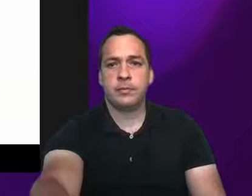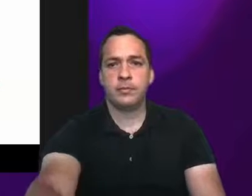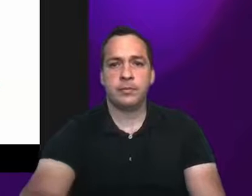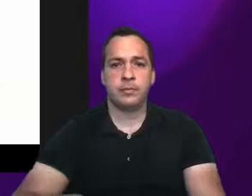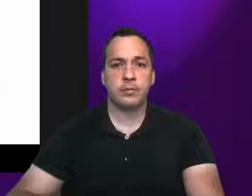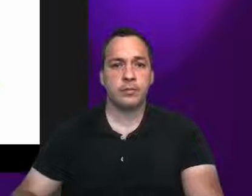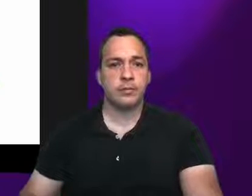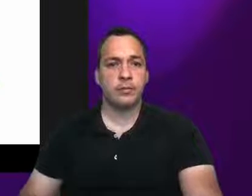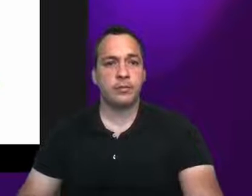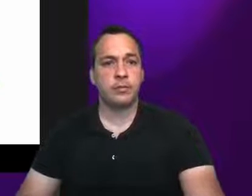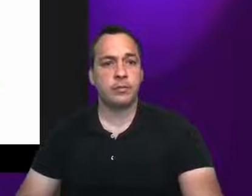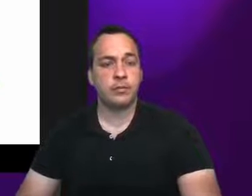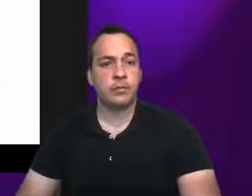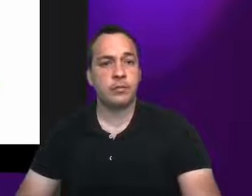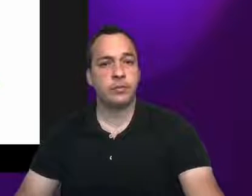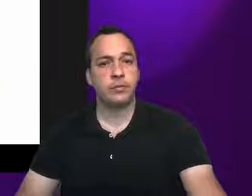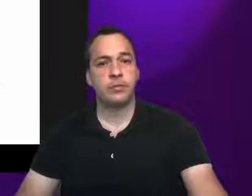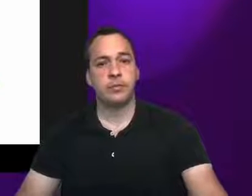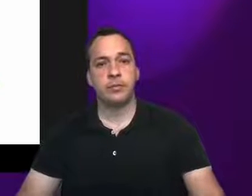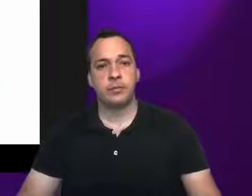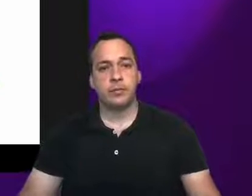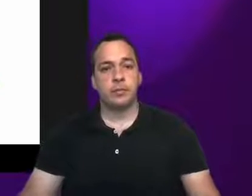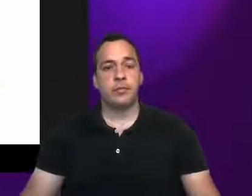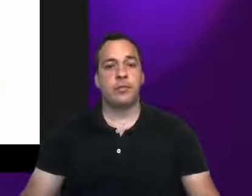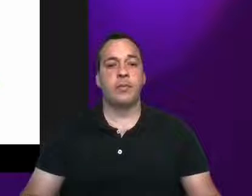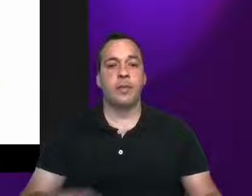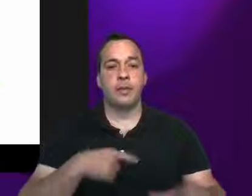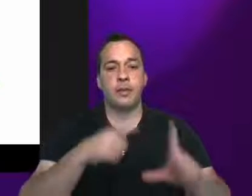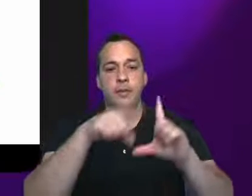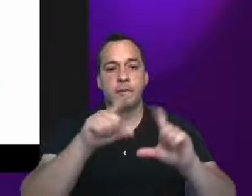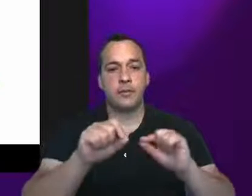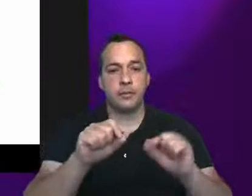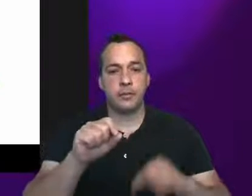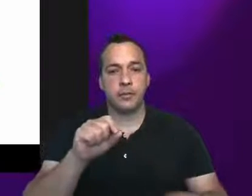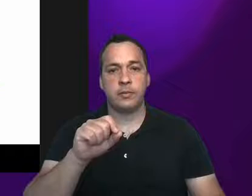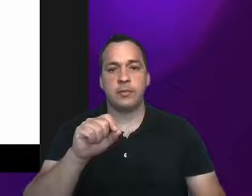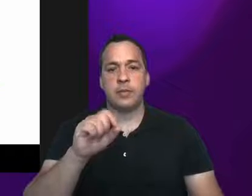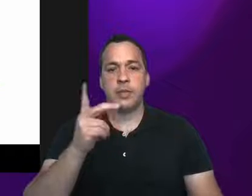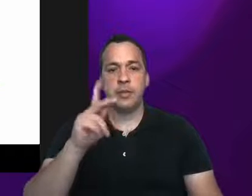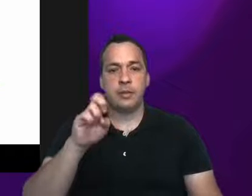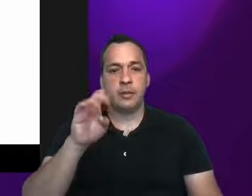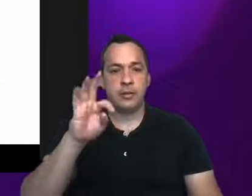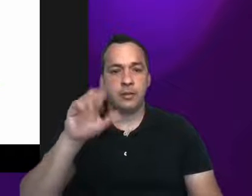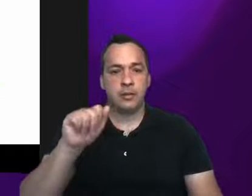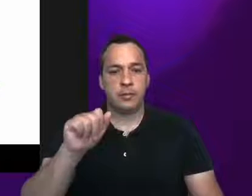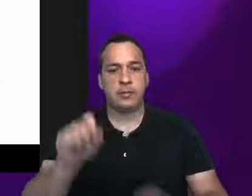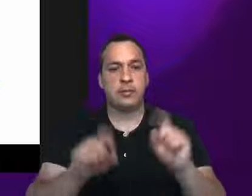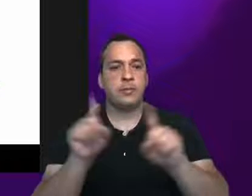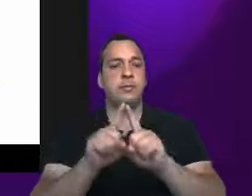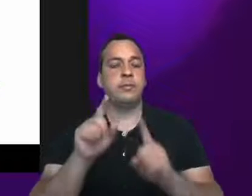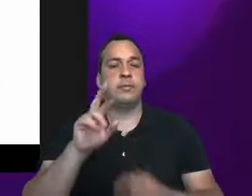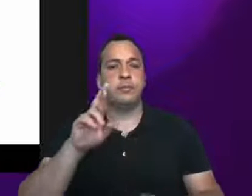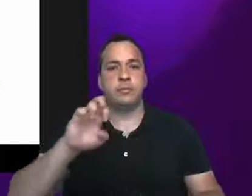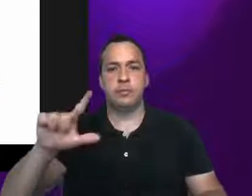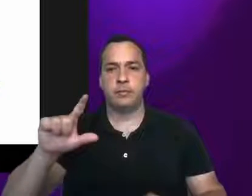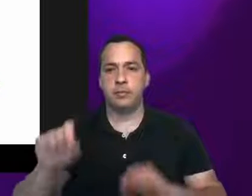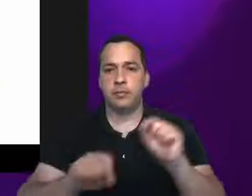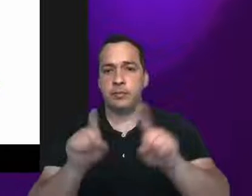Gradua essas curvas, tanto da hepática, quanto da porta, quanto da renal, e faz a graduação da